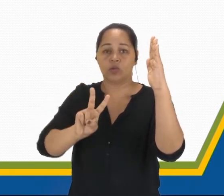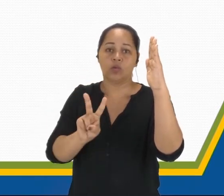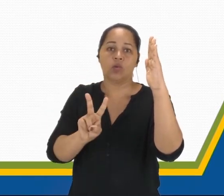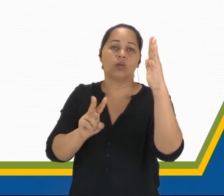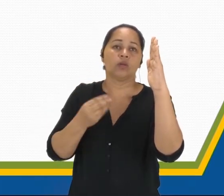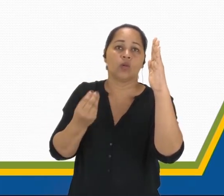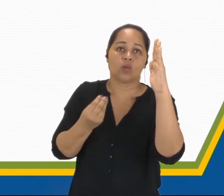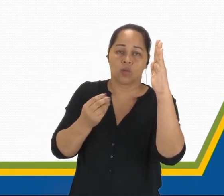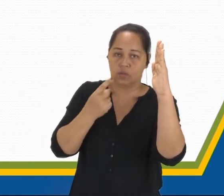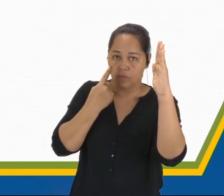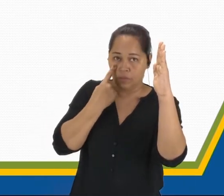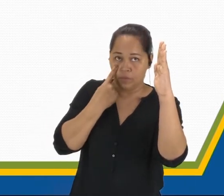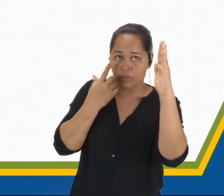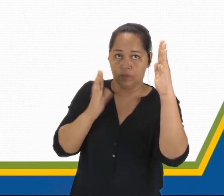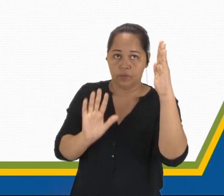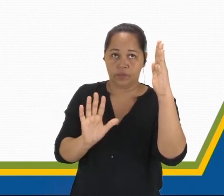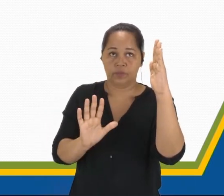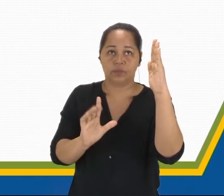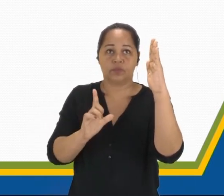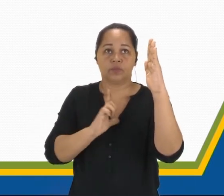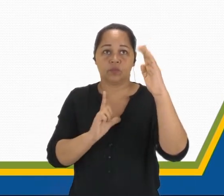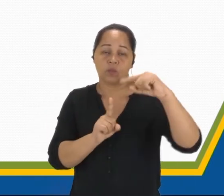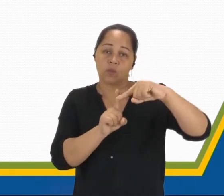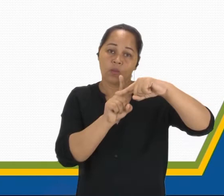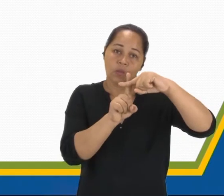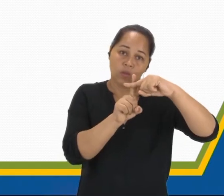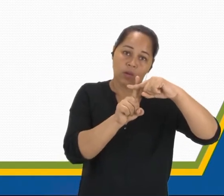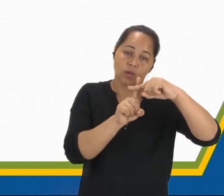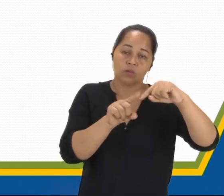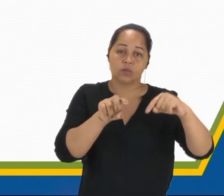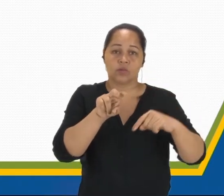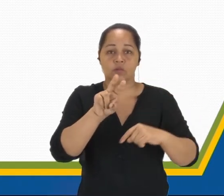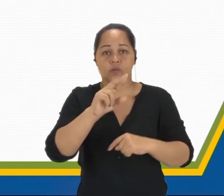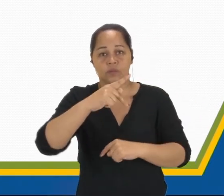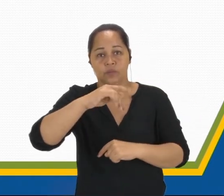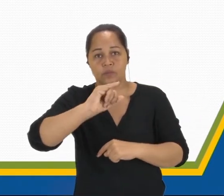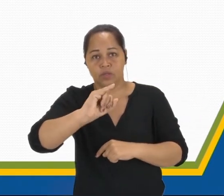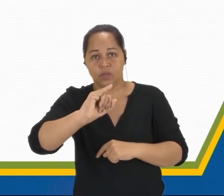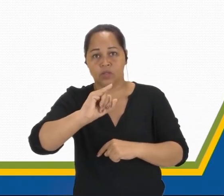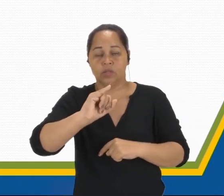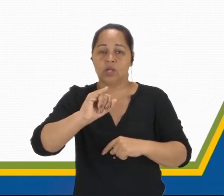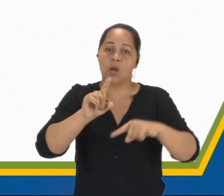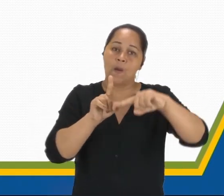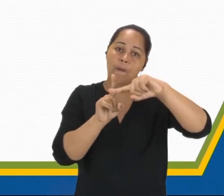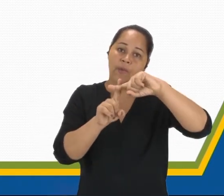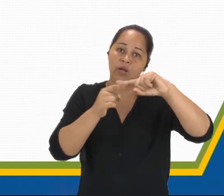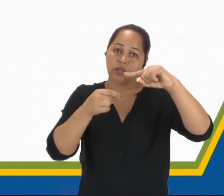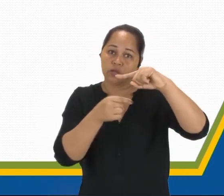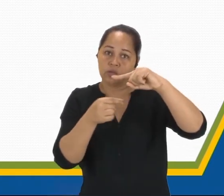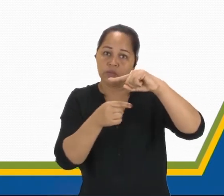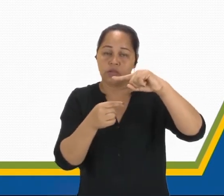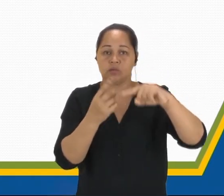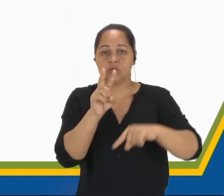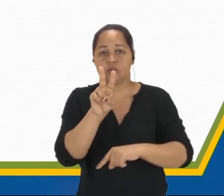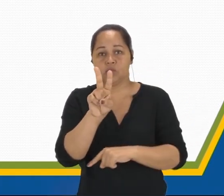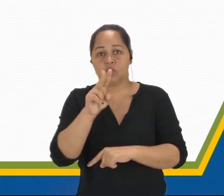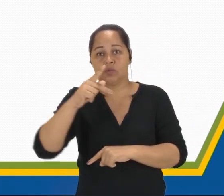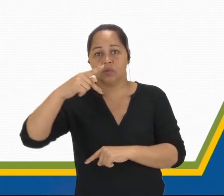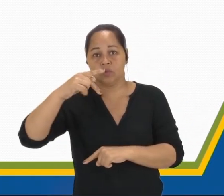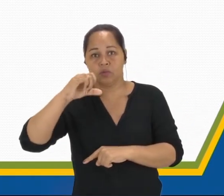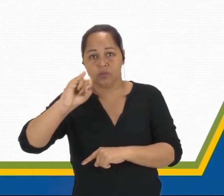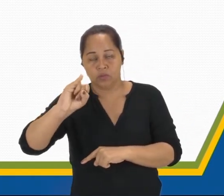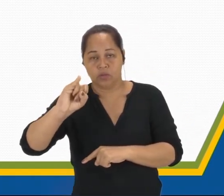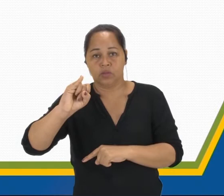de período π. Não é limitada e tem extremos locais. As assíntotas são justamente, se você